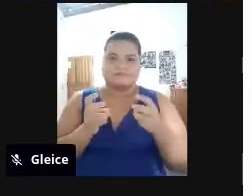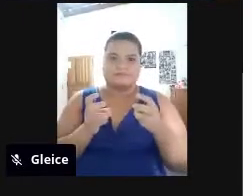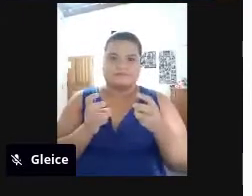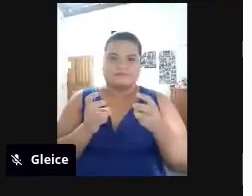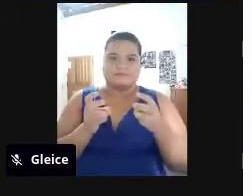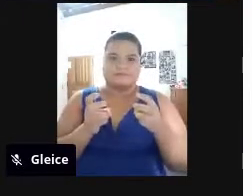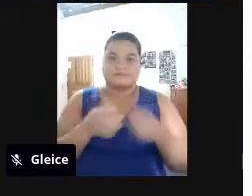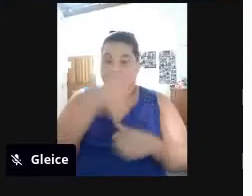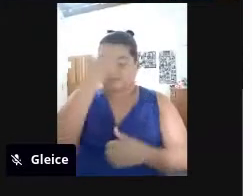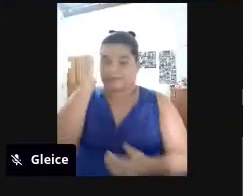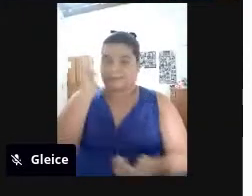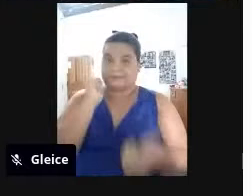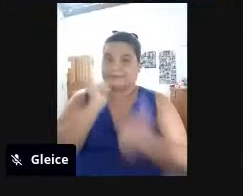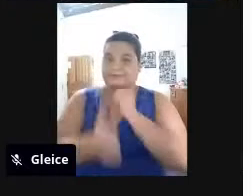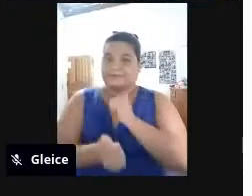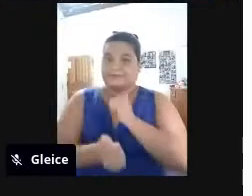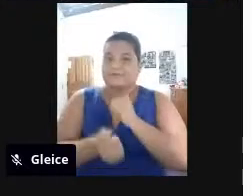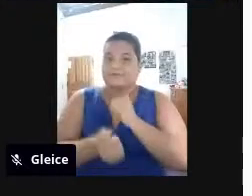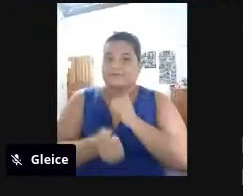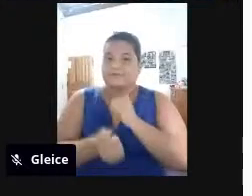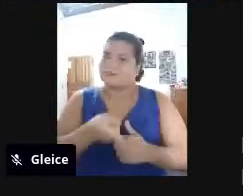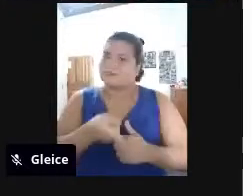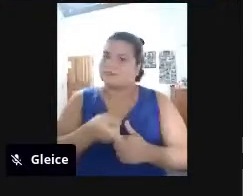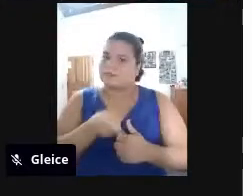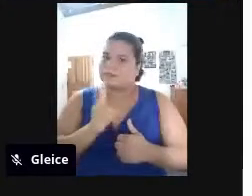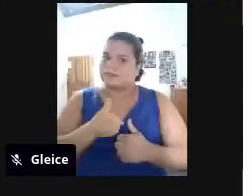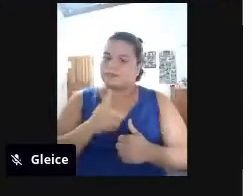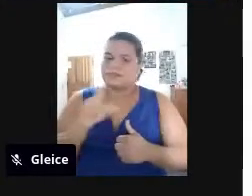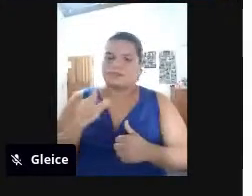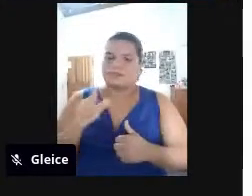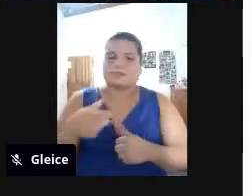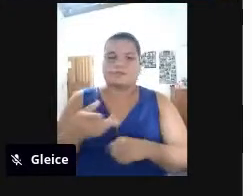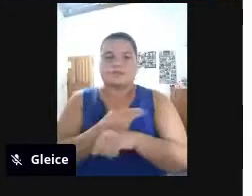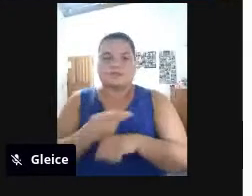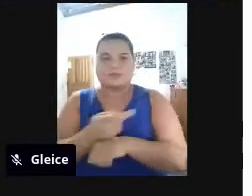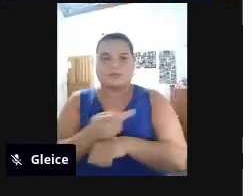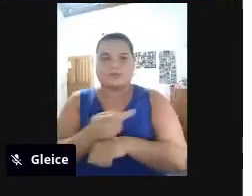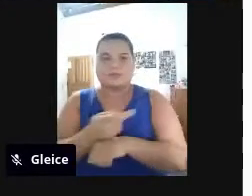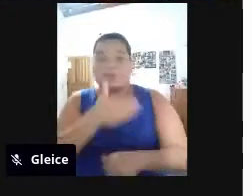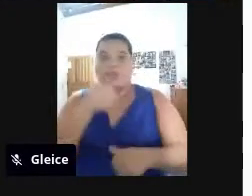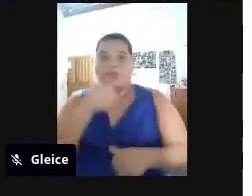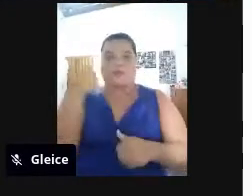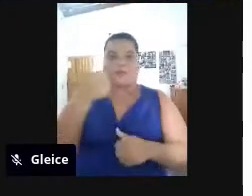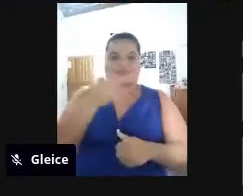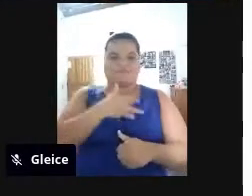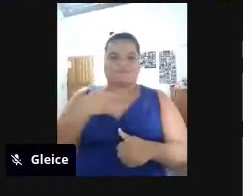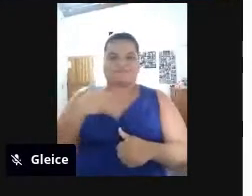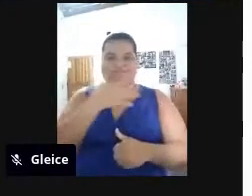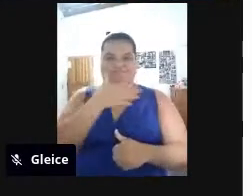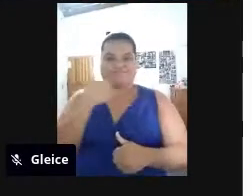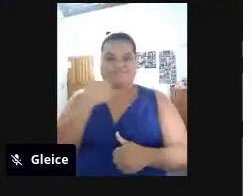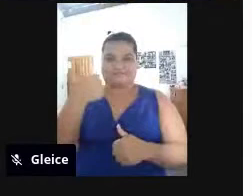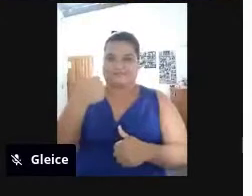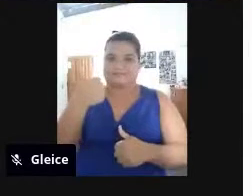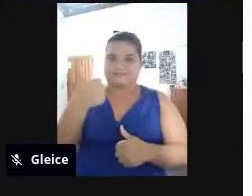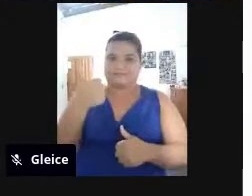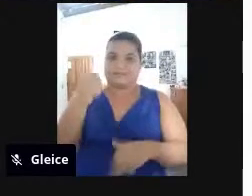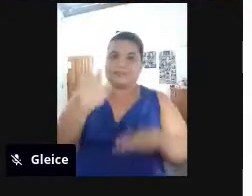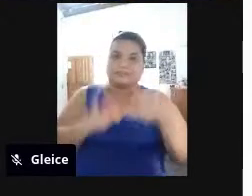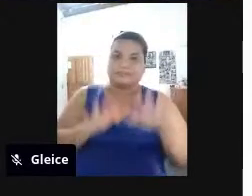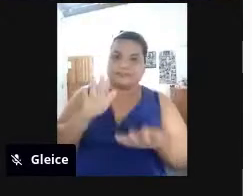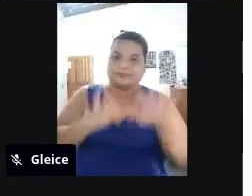gente prioriza as opções mais saudáveis, mas dependendo das condições, teremos que utilizar